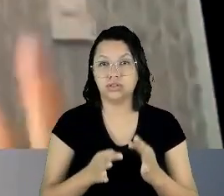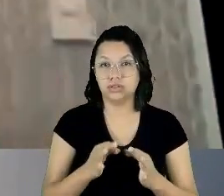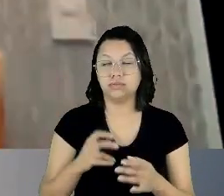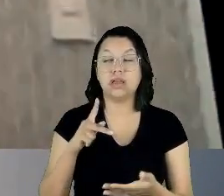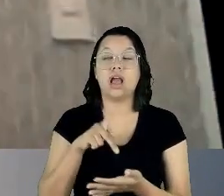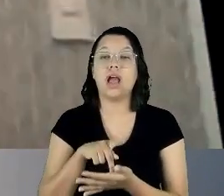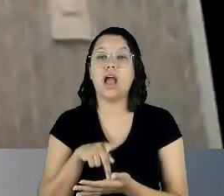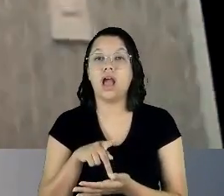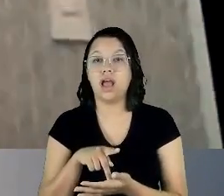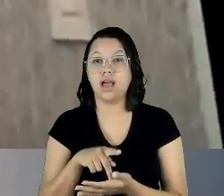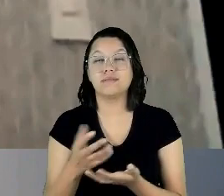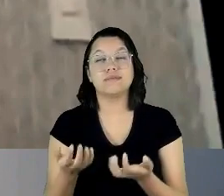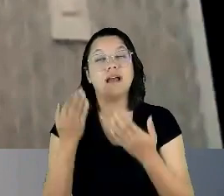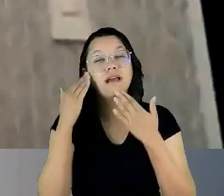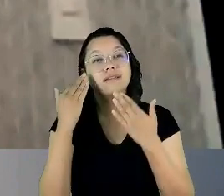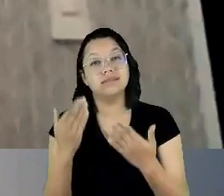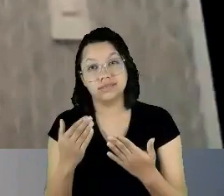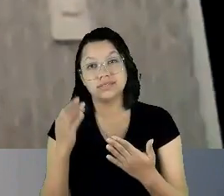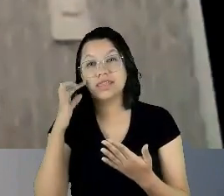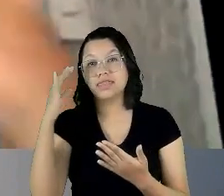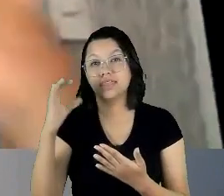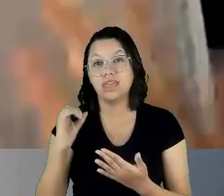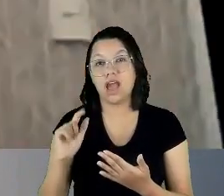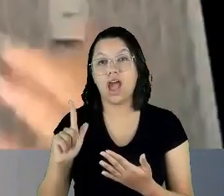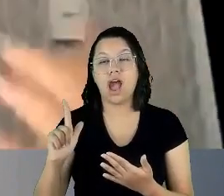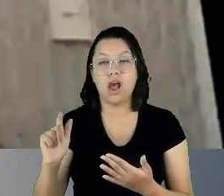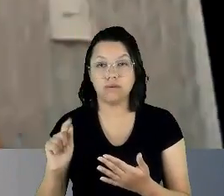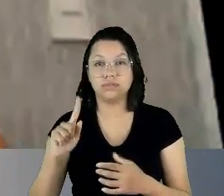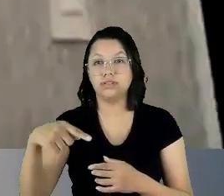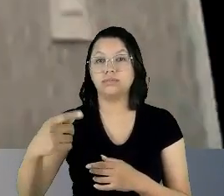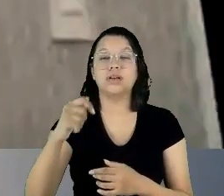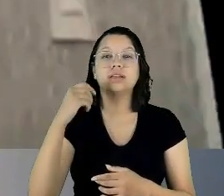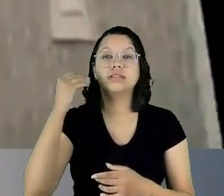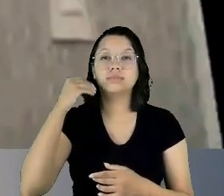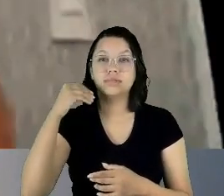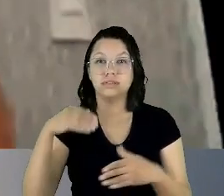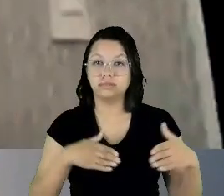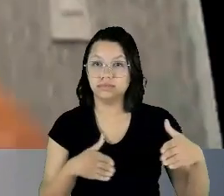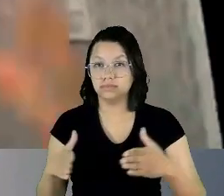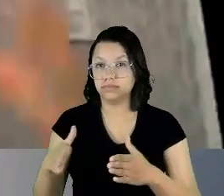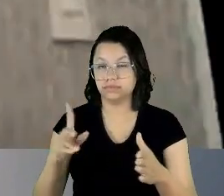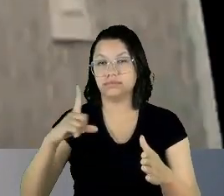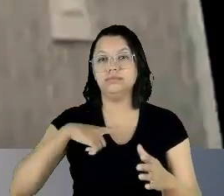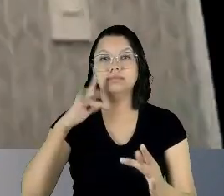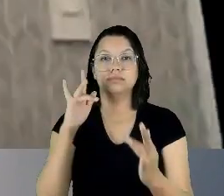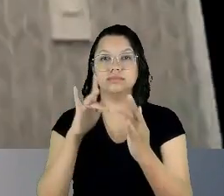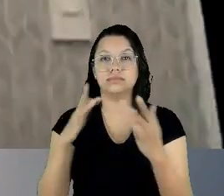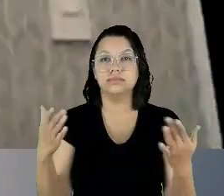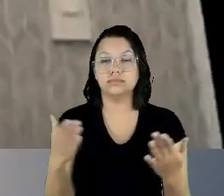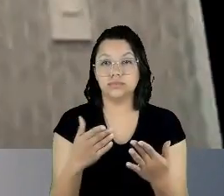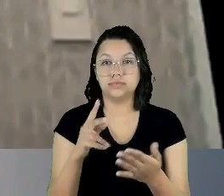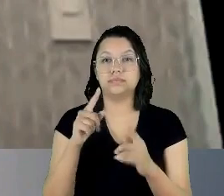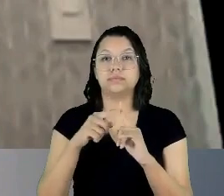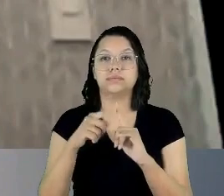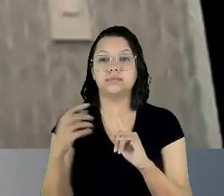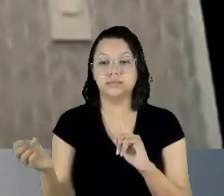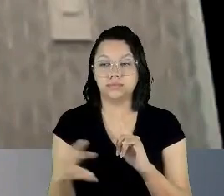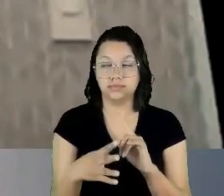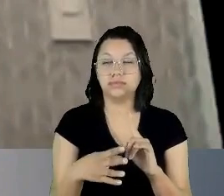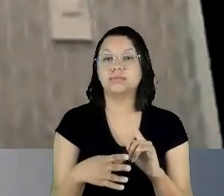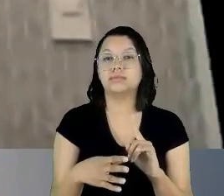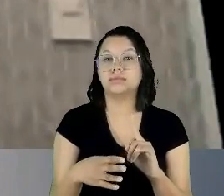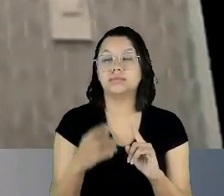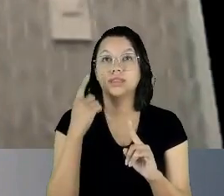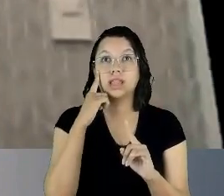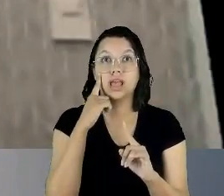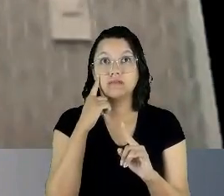foi, na verdade, eu queria agradecer, inclusive, a Fink Olga, porque foi depois da experiência com a jornada que eu tive contato com essas metodologias inovadoras, e